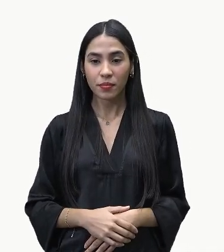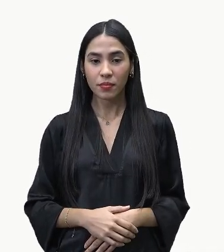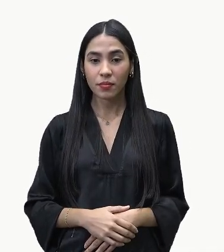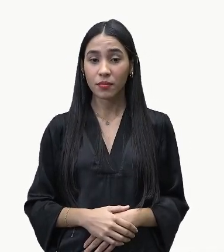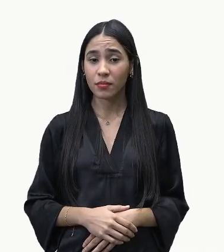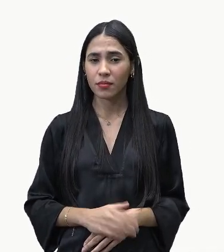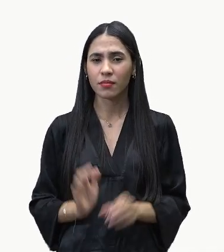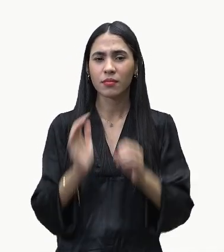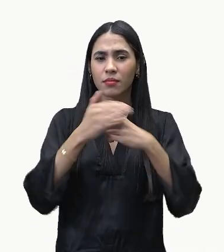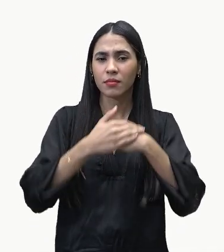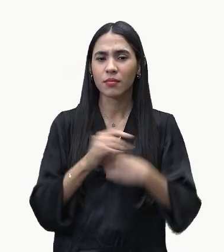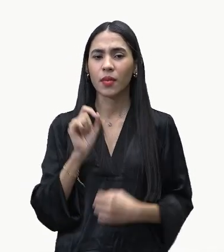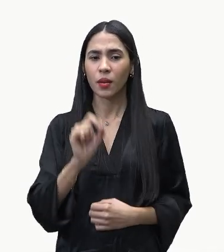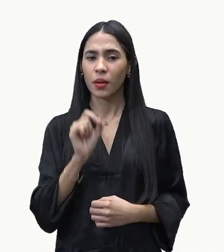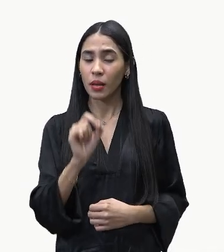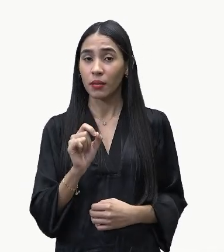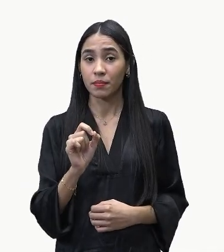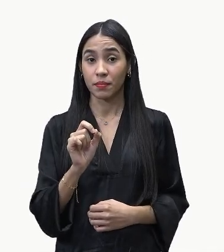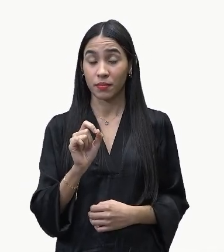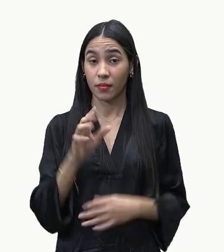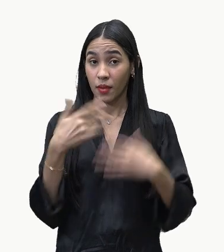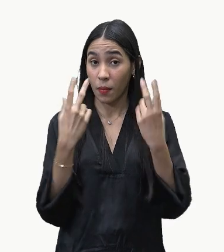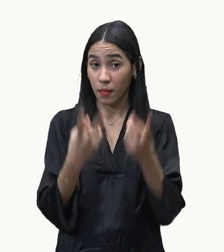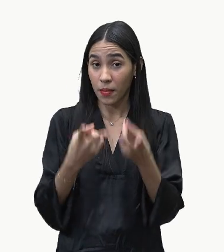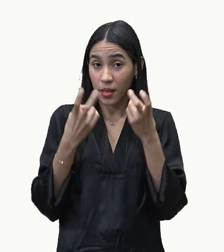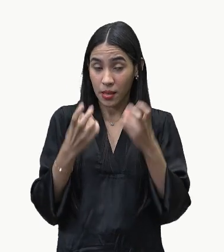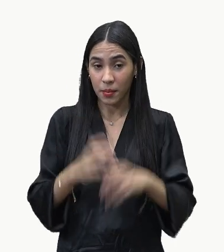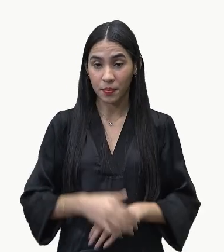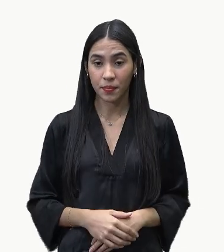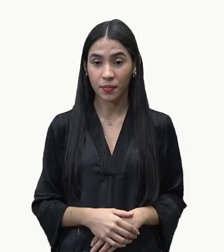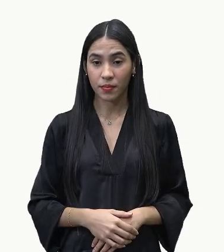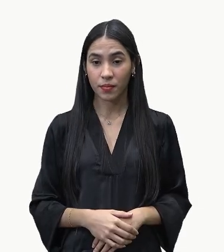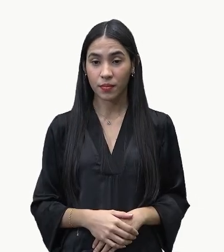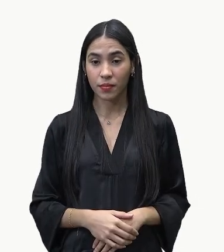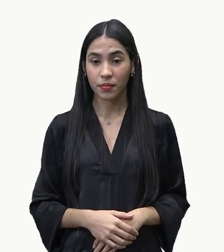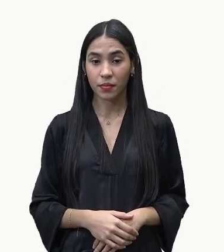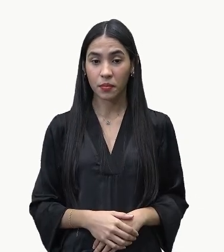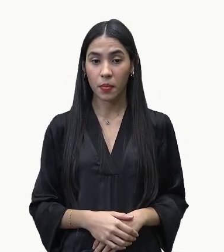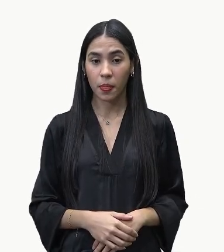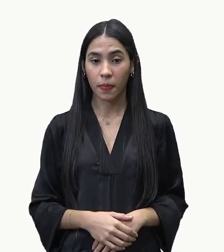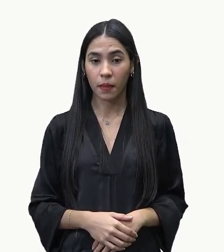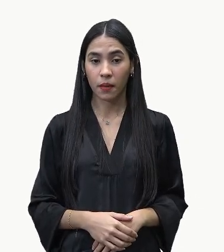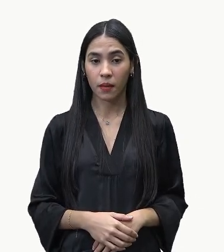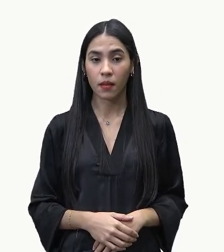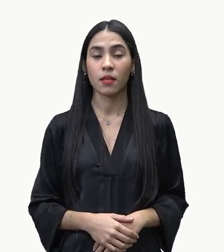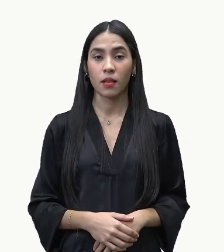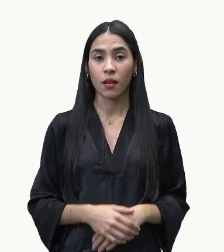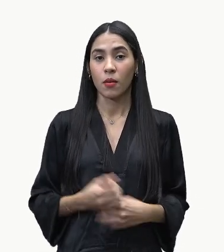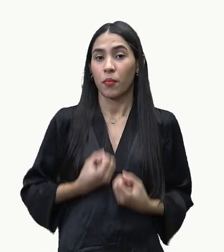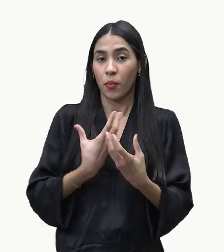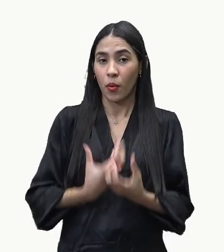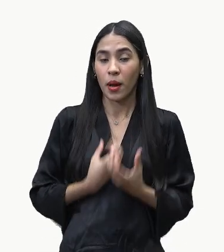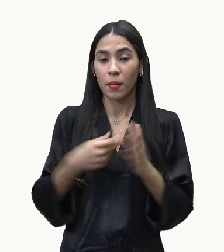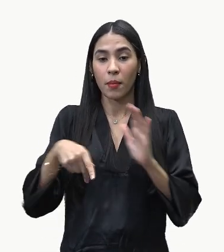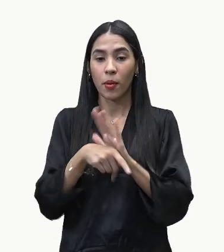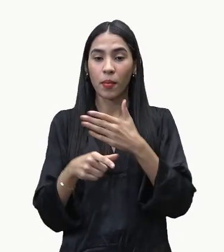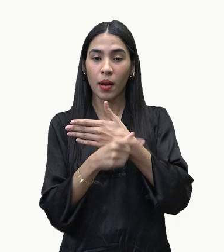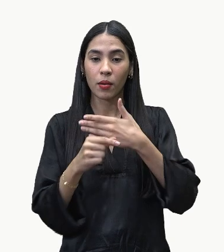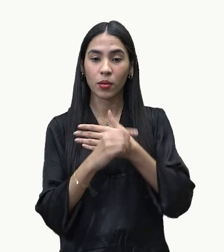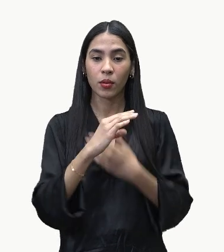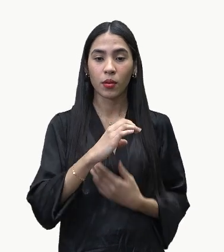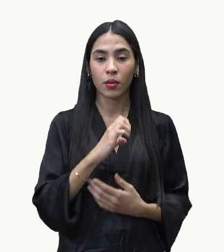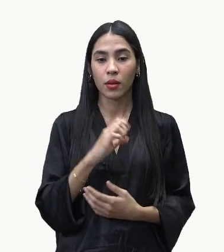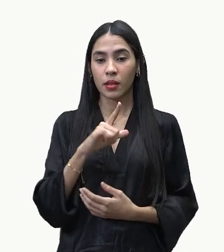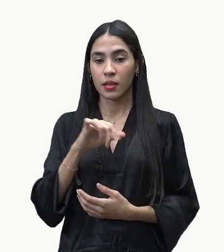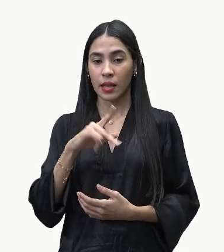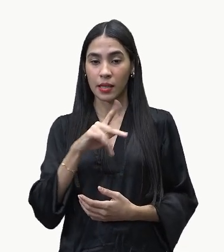que aconteceu aí? Notem o seguinte, nesse trecho de poema de Cecília Meirelles, ela está falando